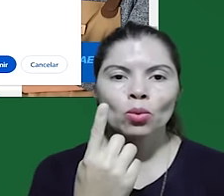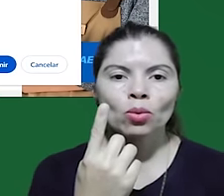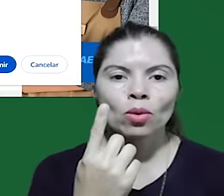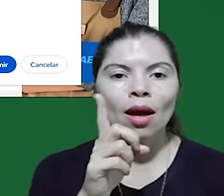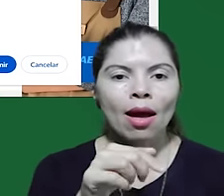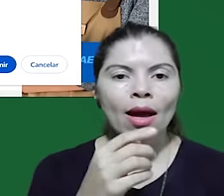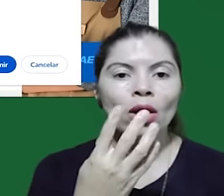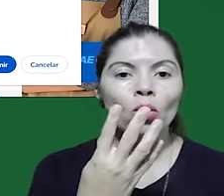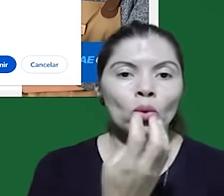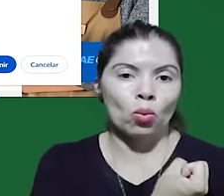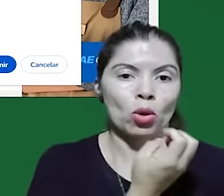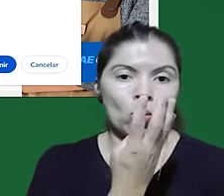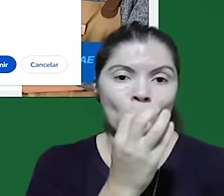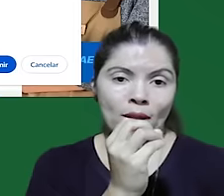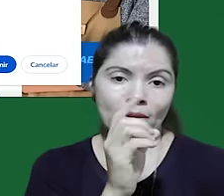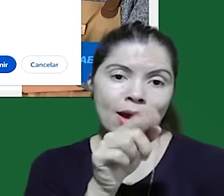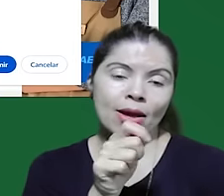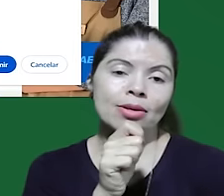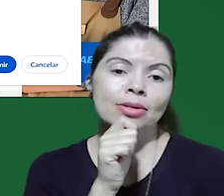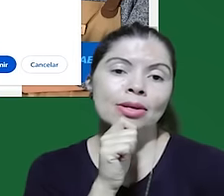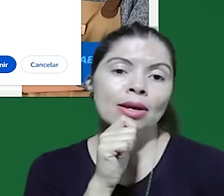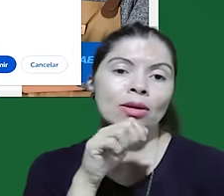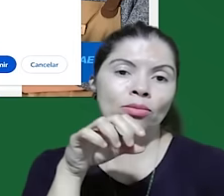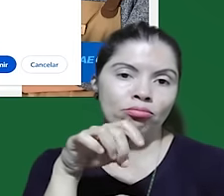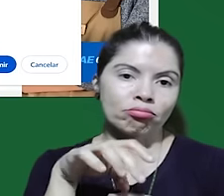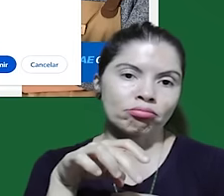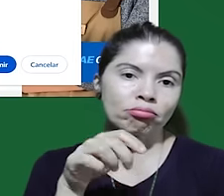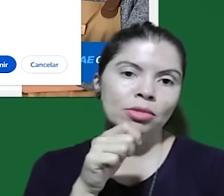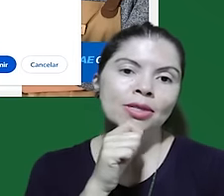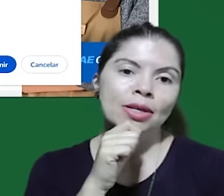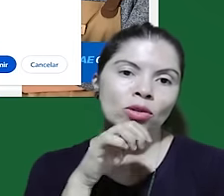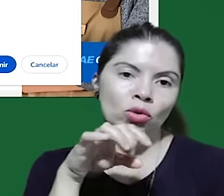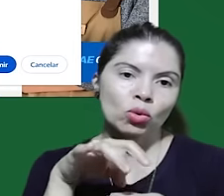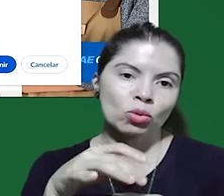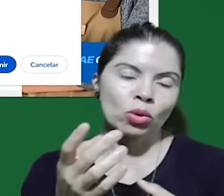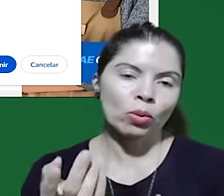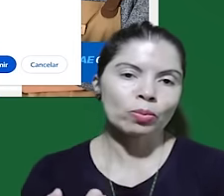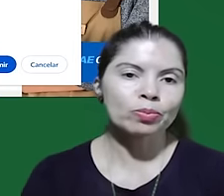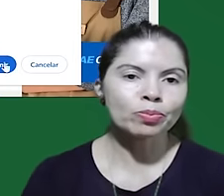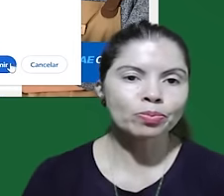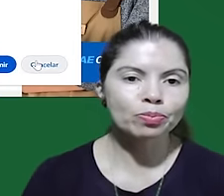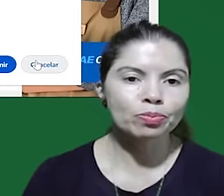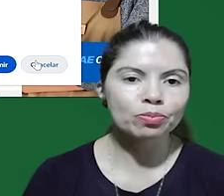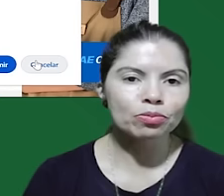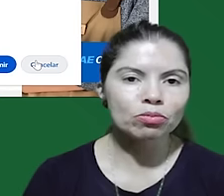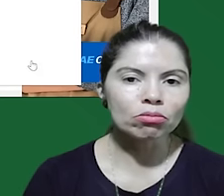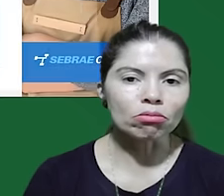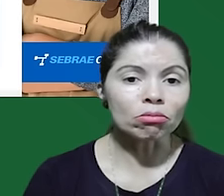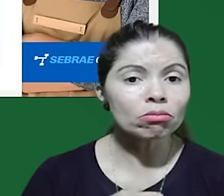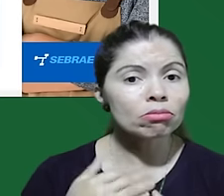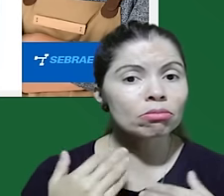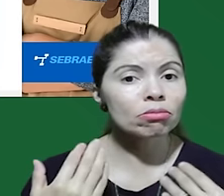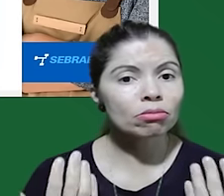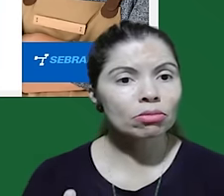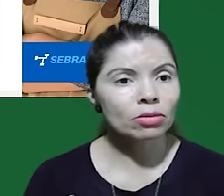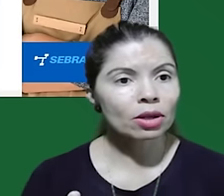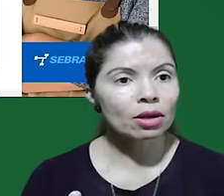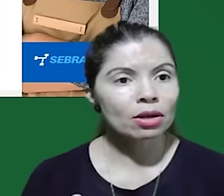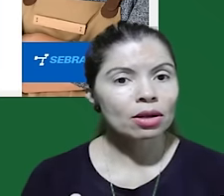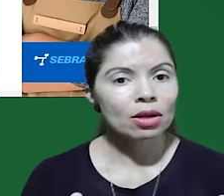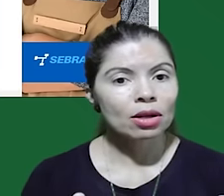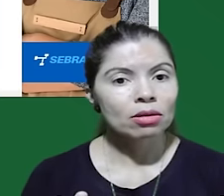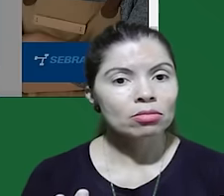isenta então é um produto que ele é isento aqui no no caso né num exemplo E aí